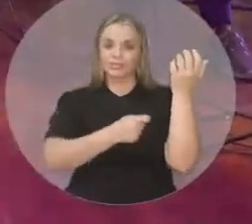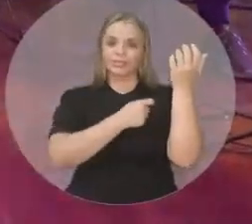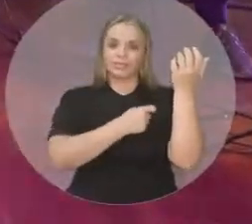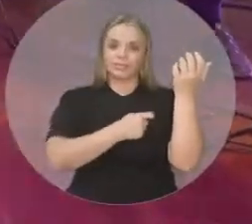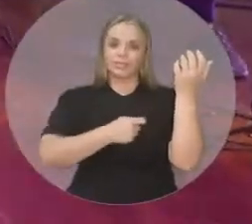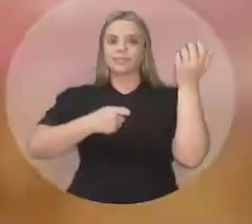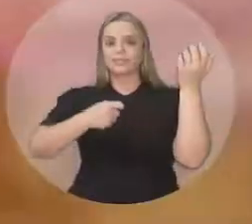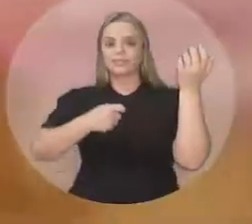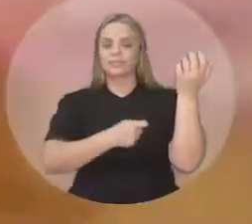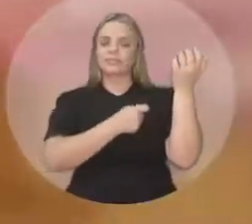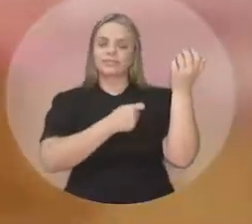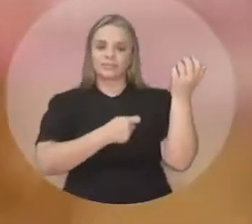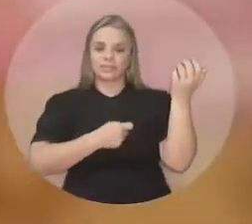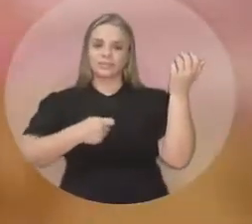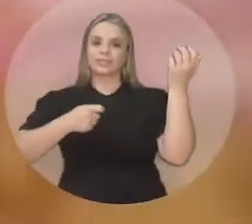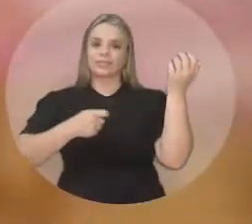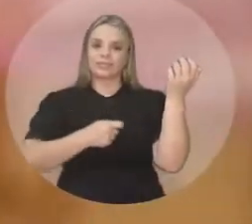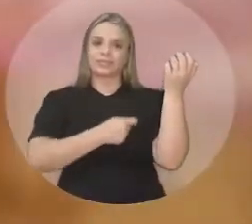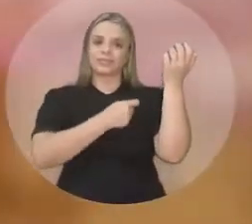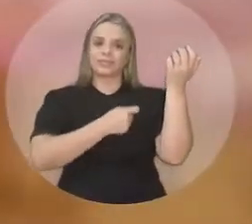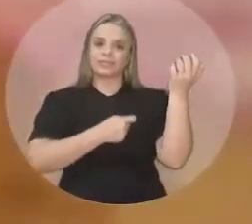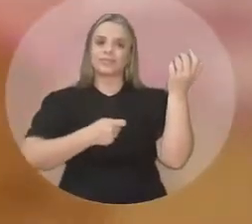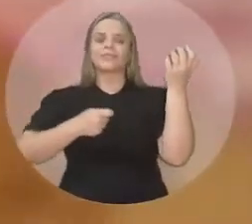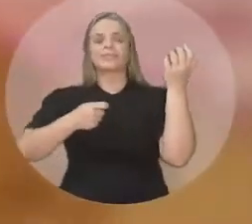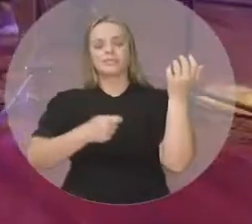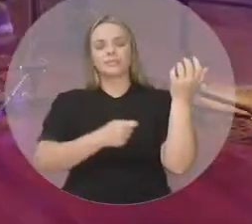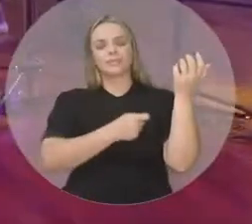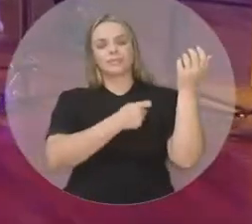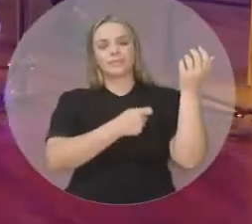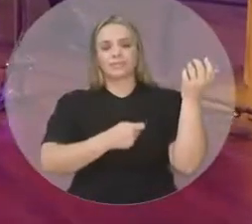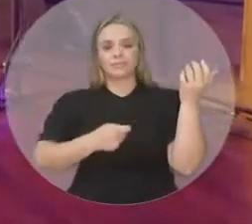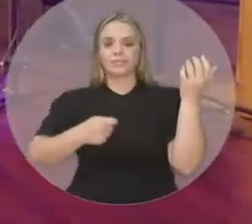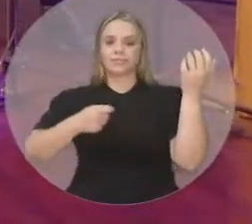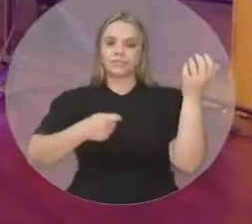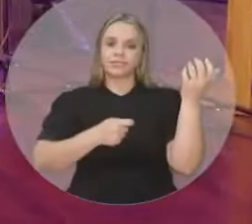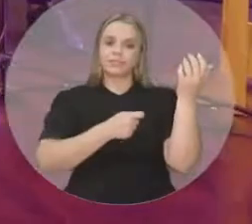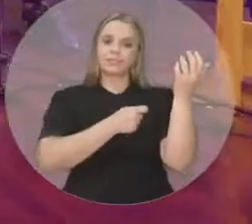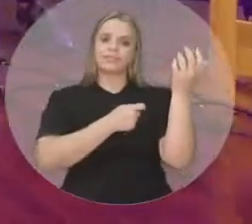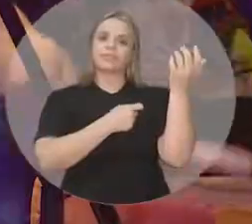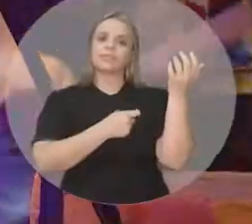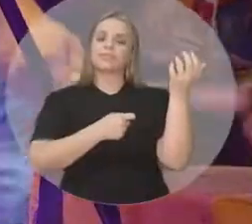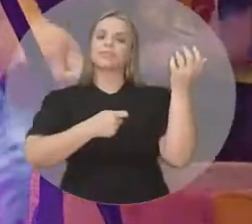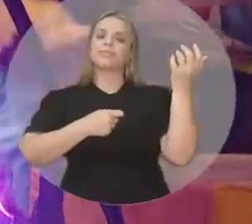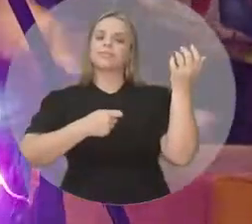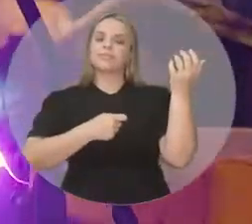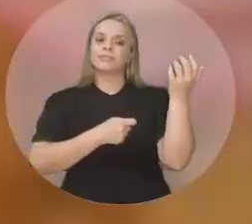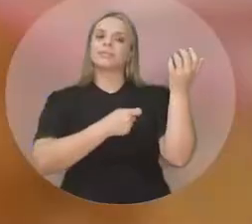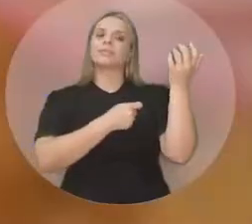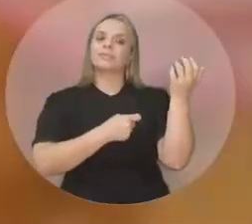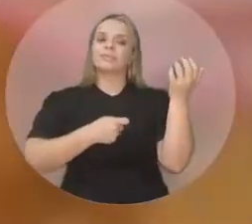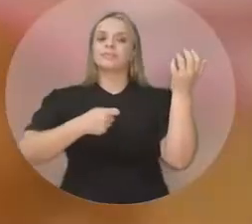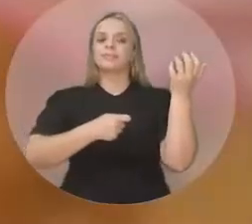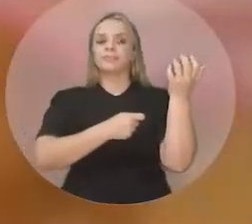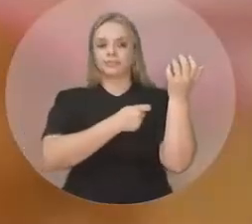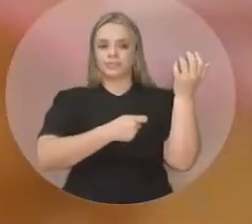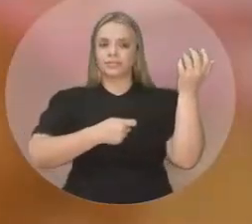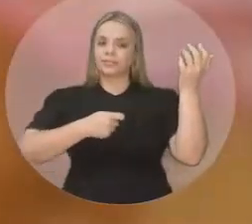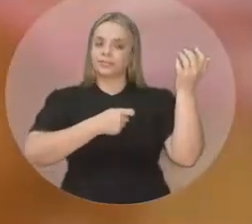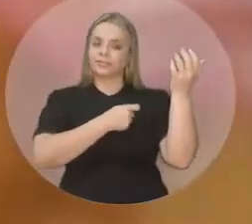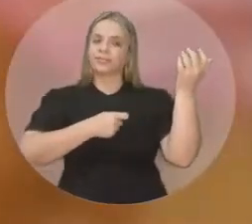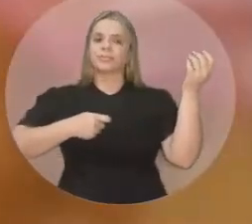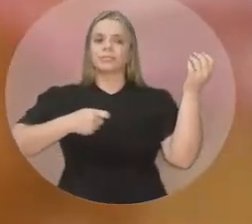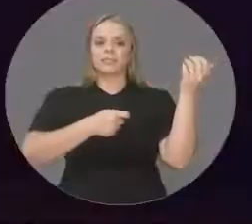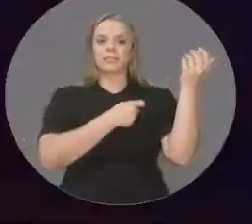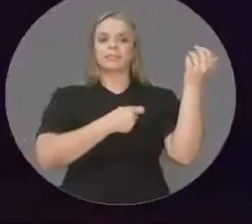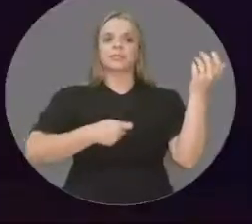Borbirinha acabou chegar. Borbirinha acabou chegar. Borbirinha acabou chegar. E o show vai começar. O show